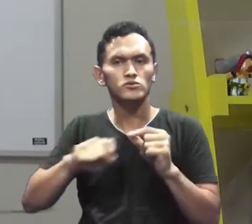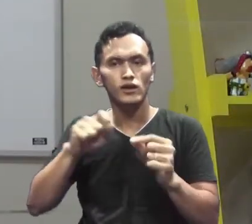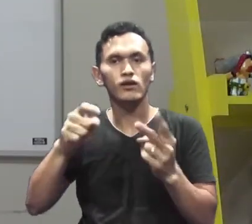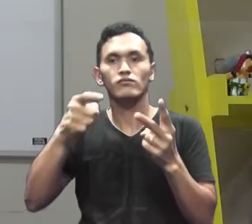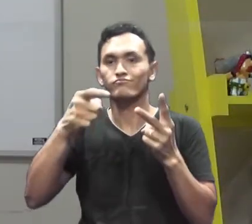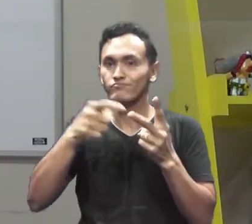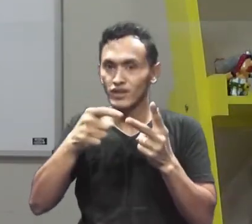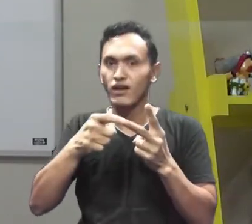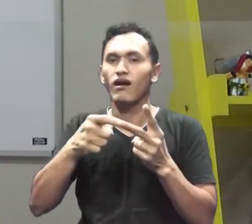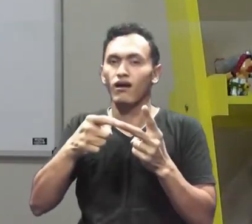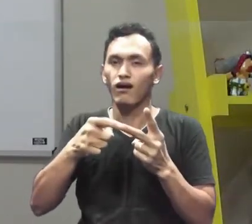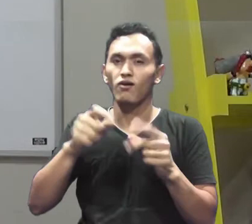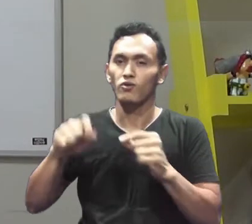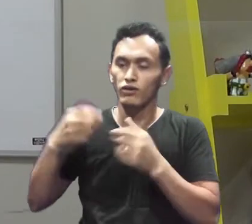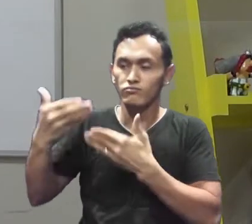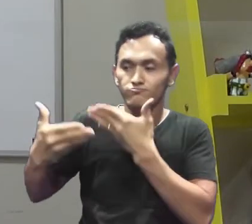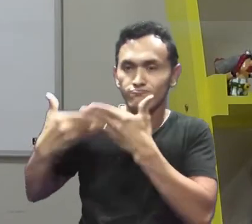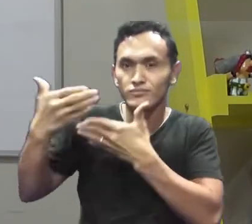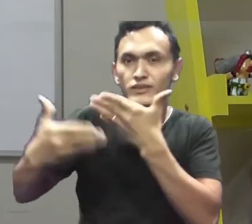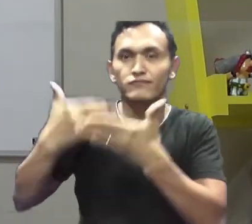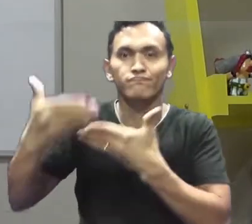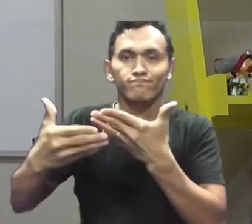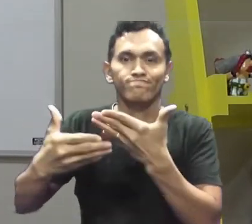avaliação formativa.